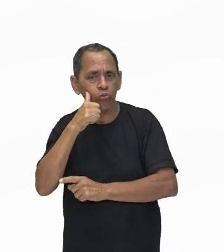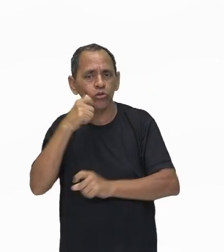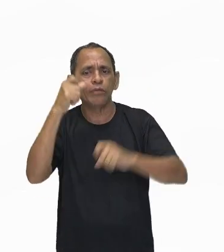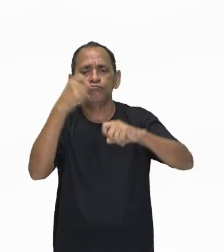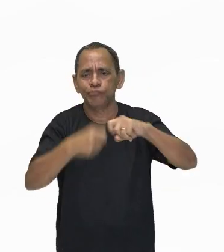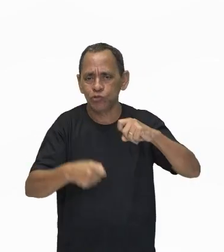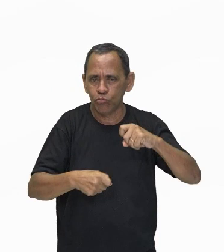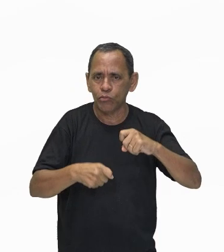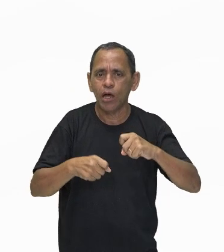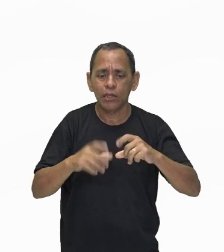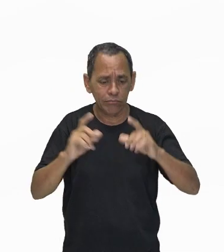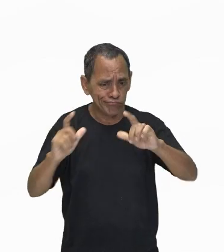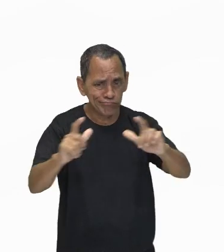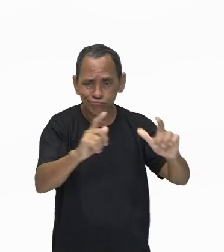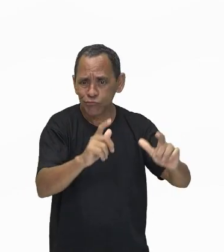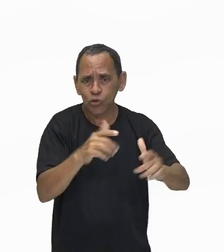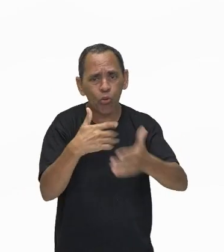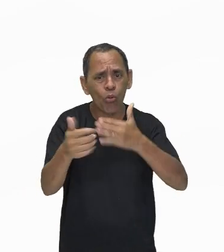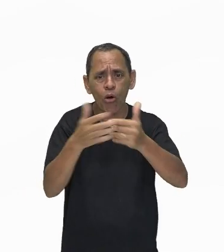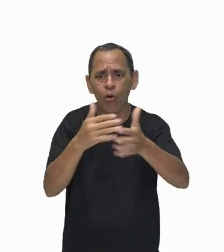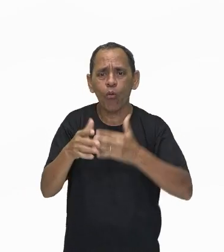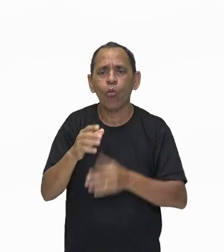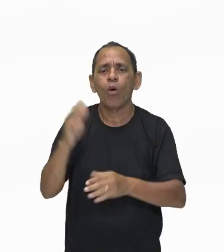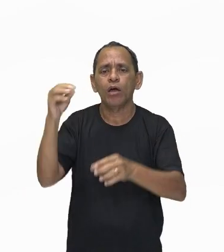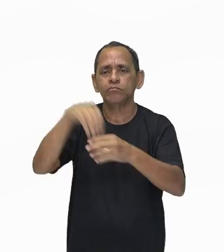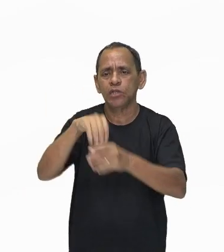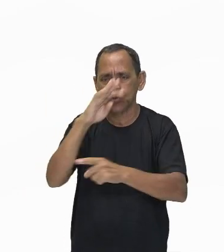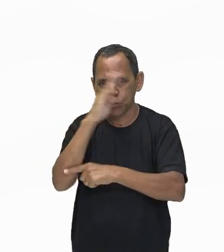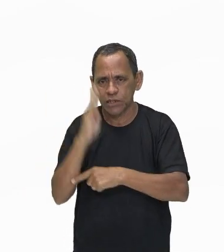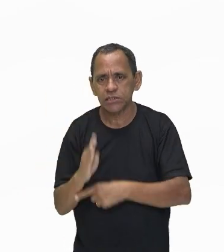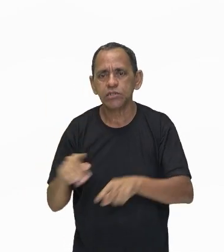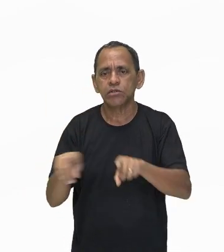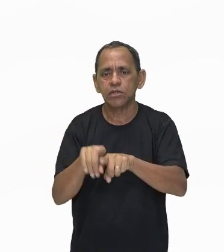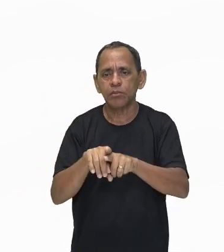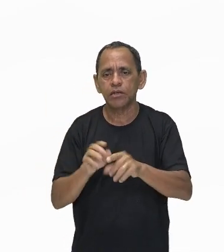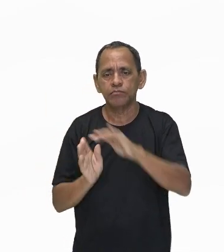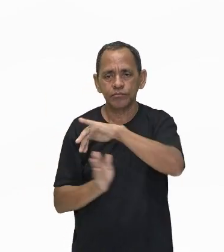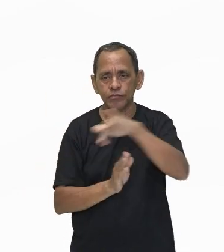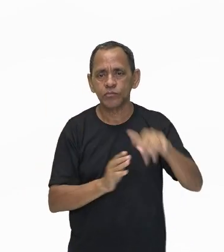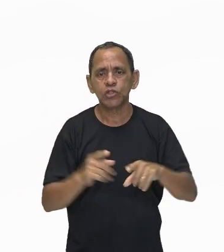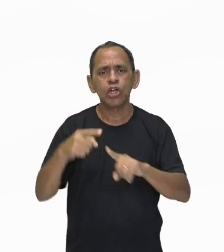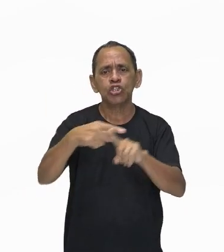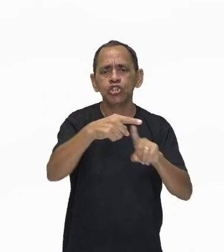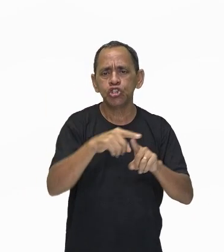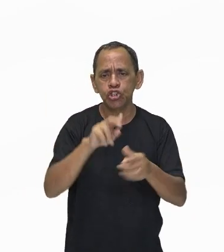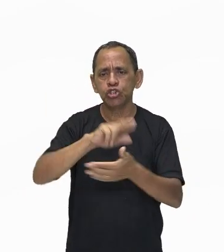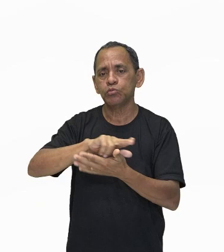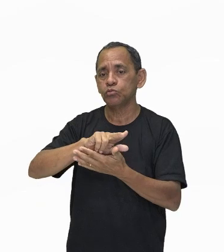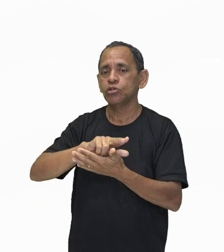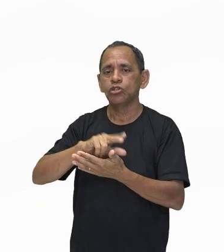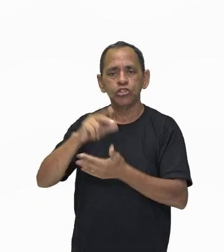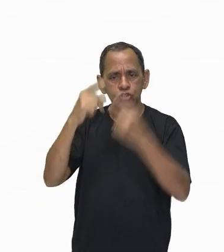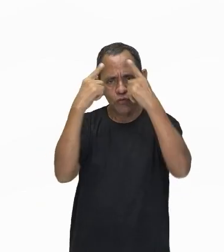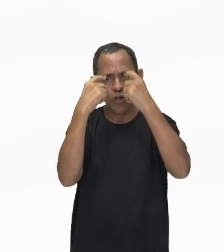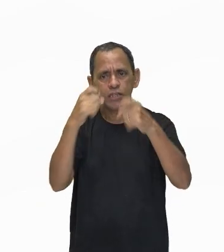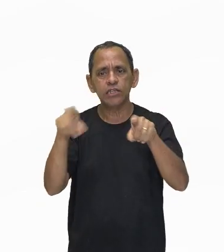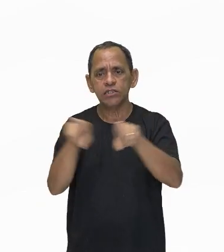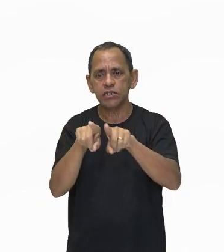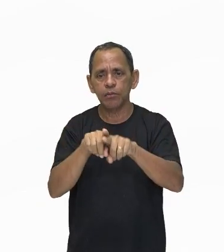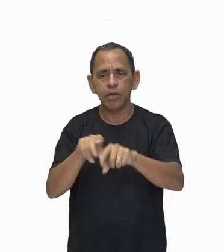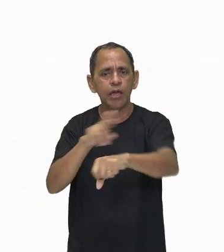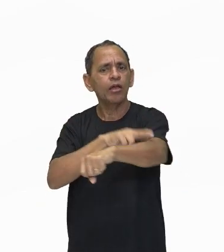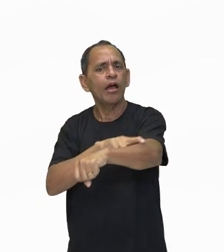nosso Brasil. Um outro tipo, então, de violência, nós temos o quê? O racismo. Então,